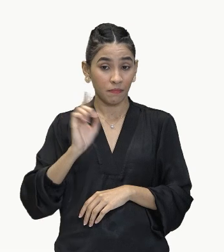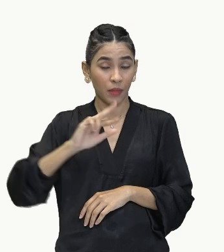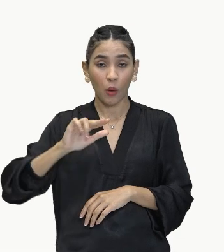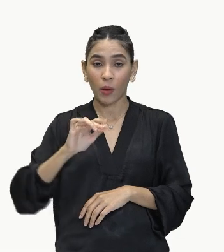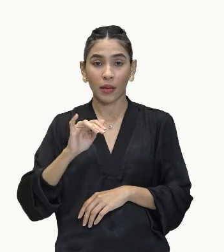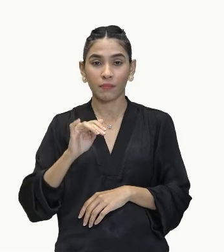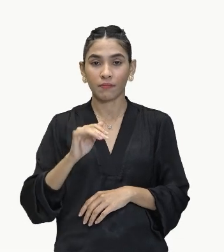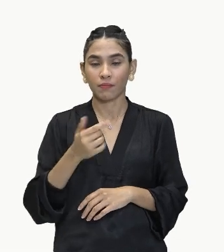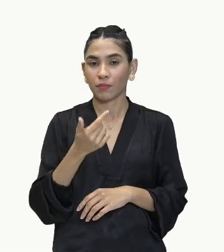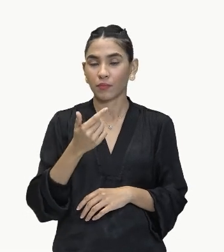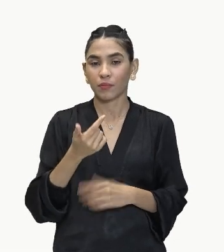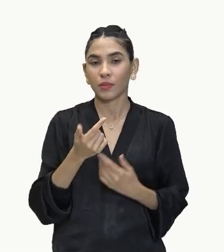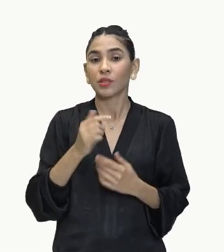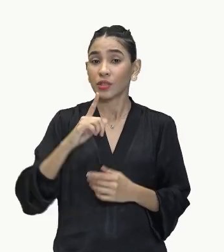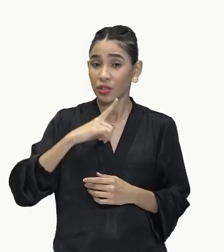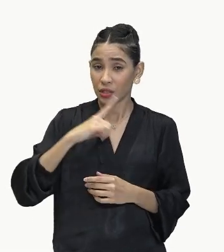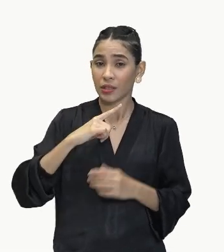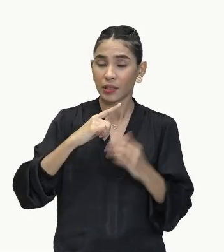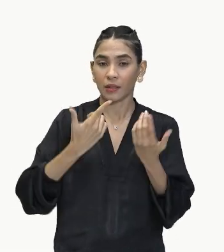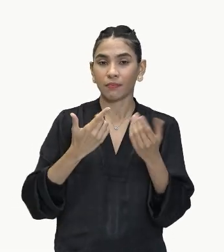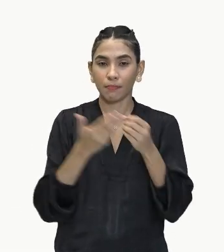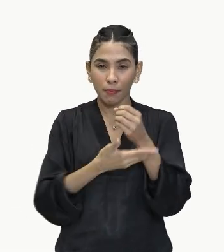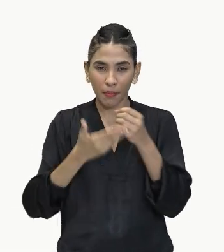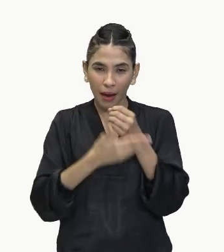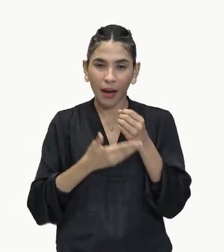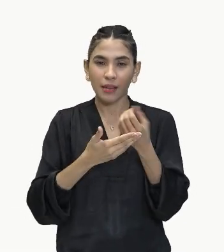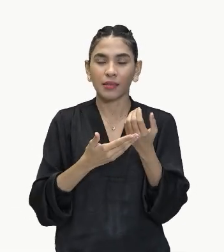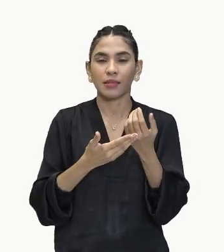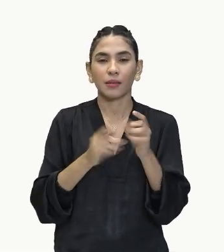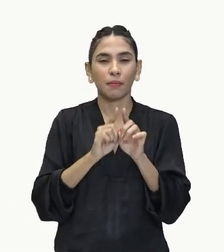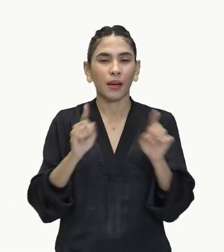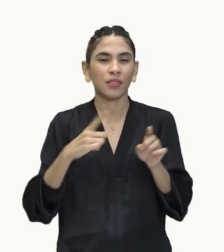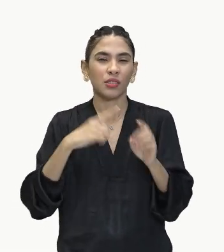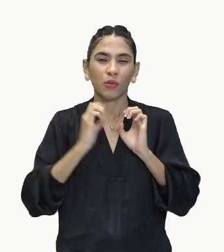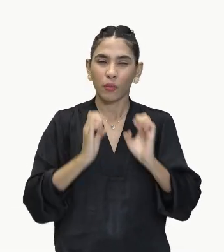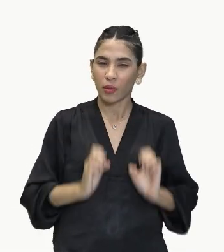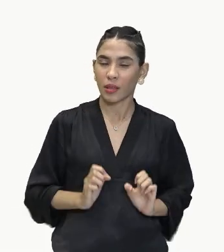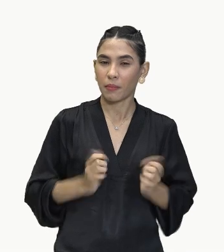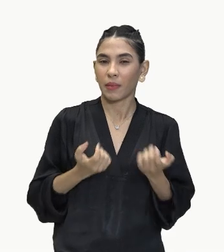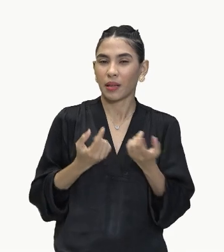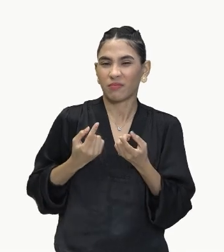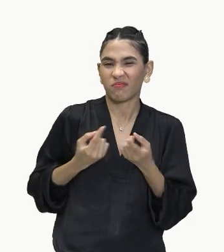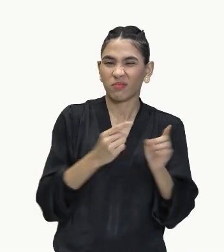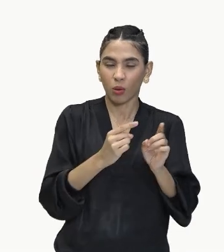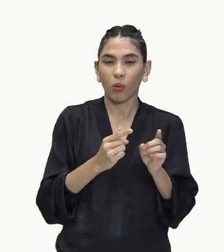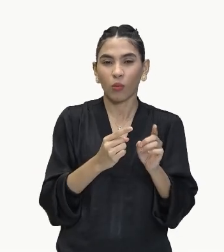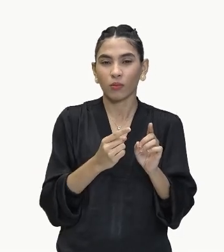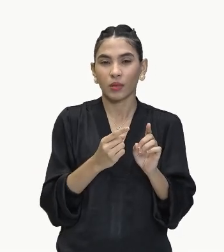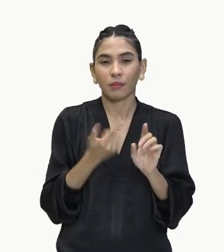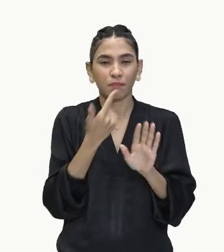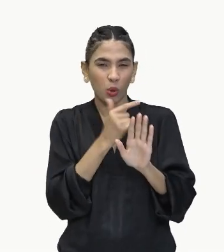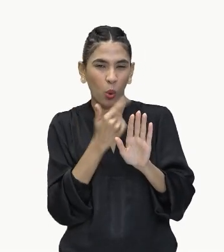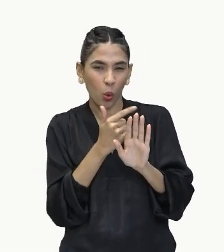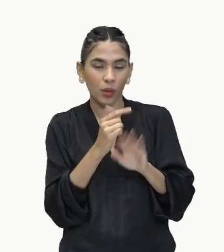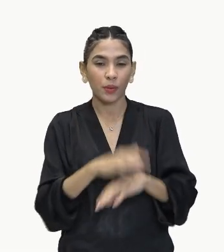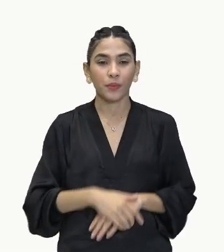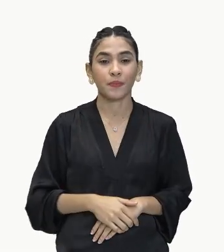tinha base intelectual, ele tinha, mas ele tinha esse comportamento que era mais combativo, certo?